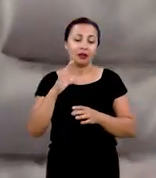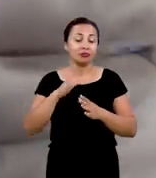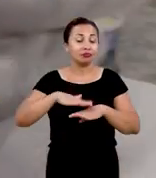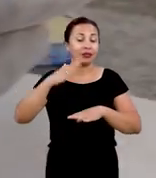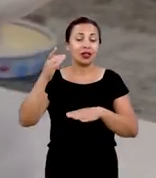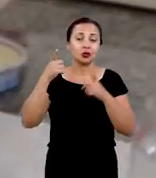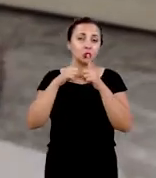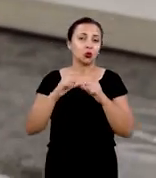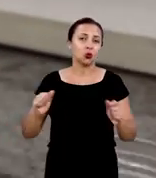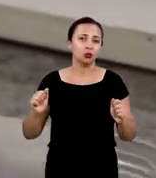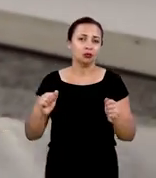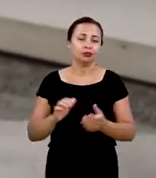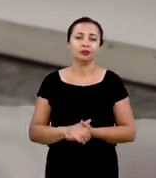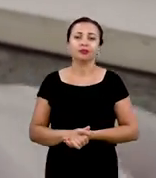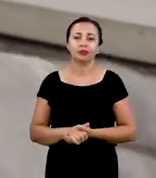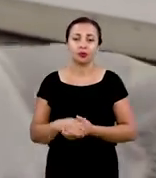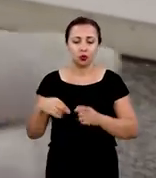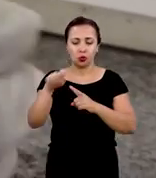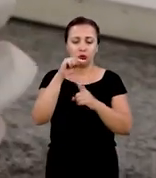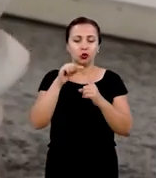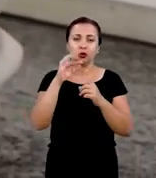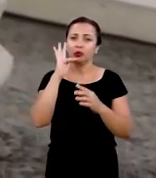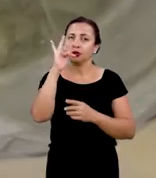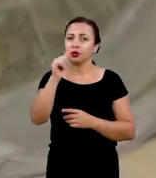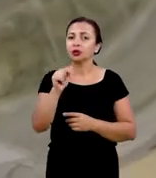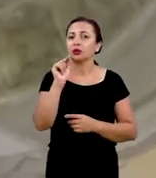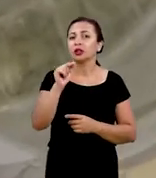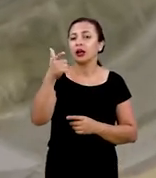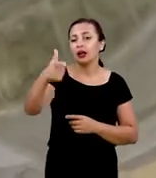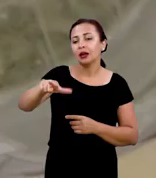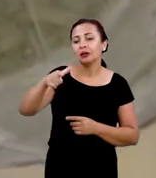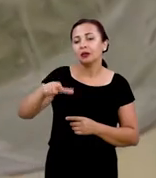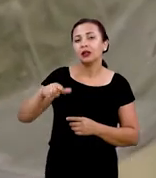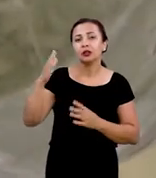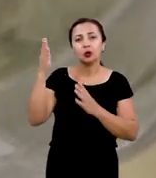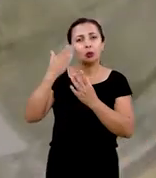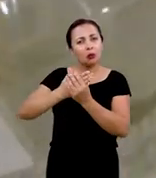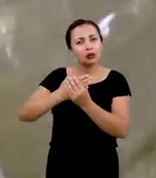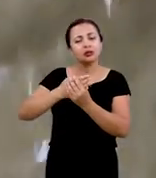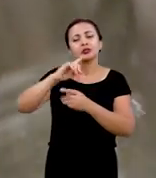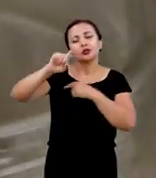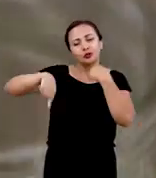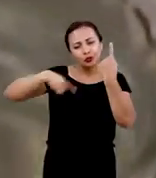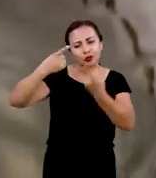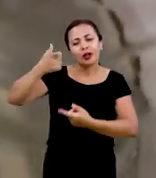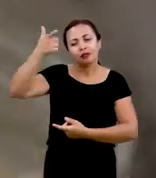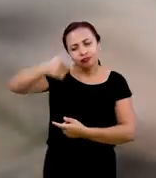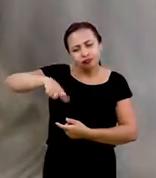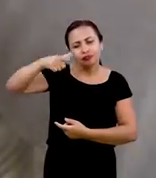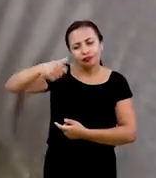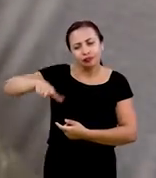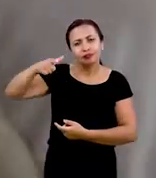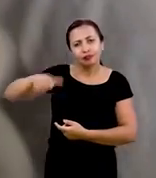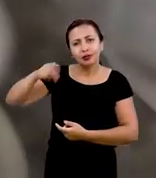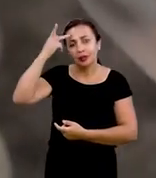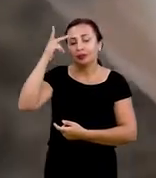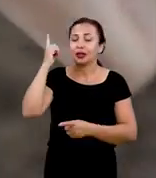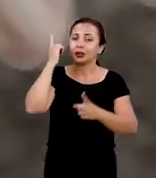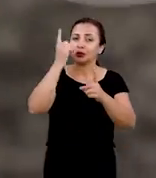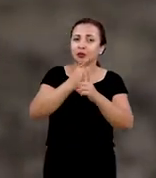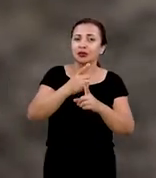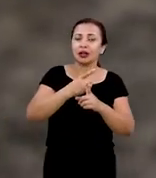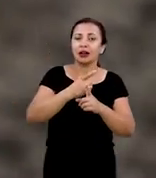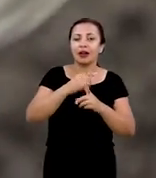ter elas mais puras. E o objetivo final é o quê? Repetir esse processo sucessivas vezes para que a gente chegue a